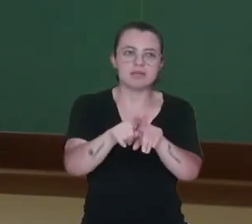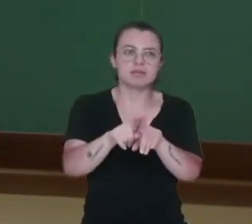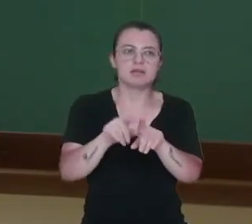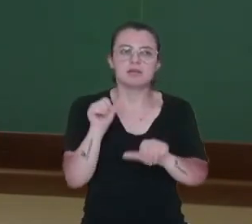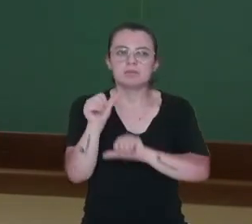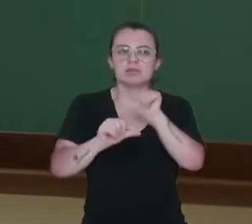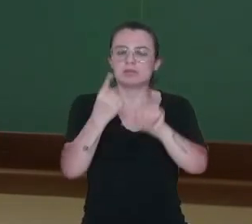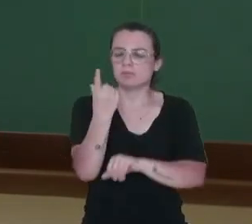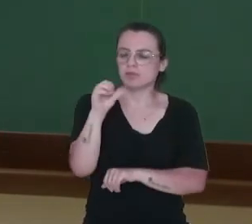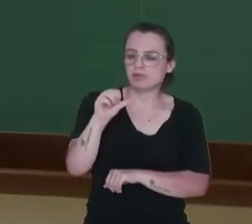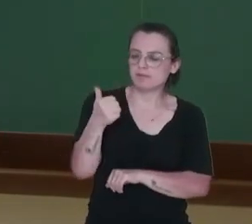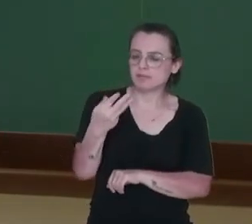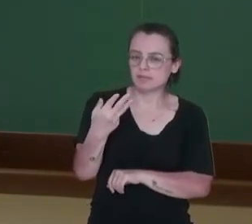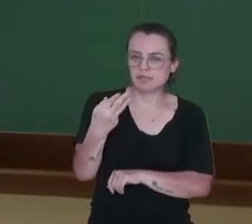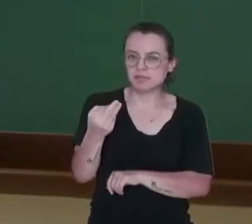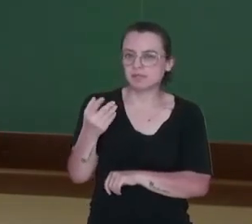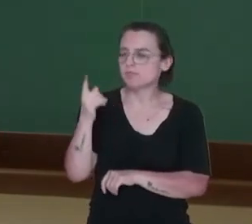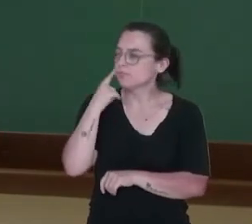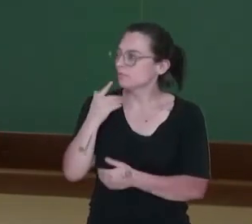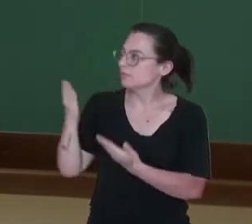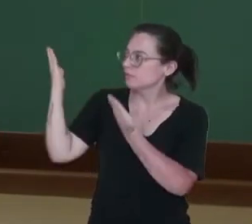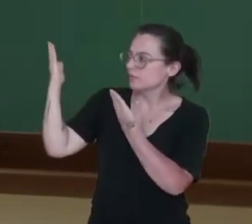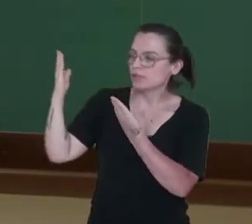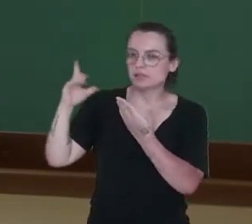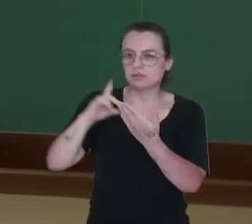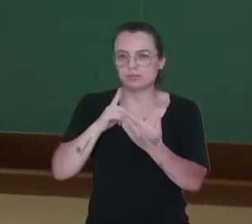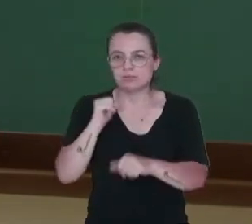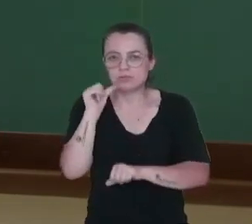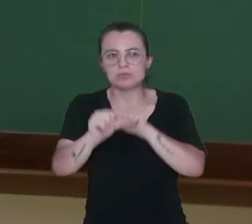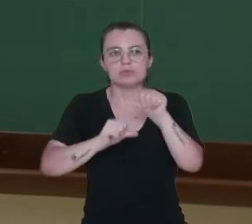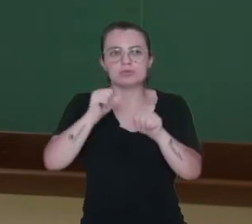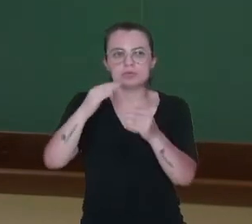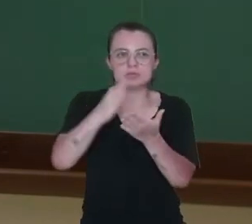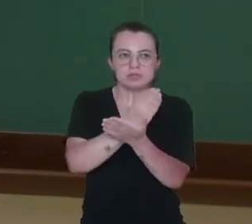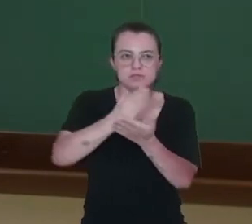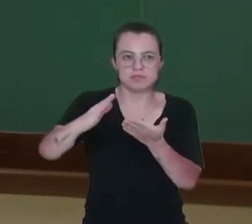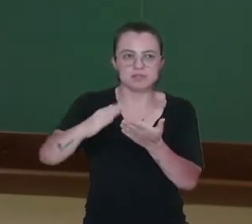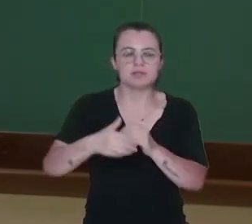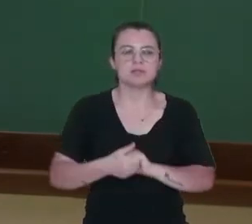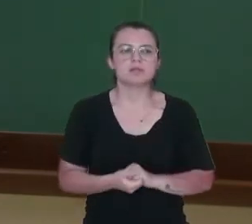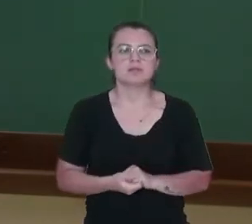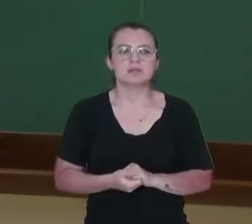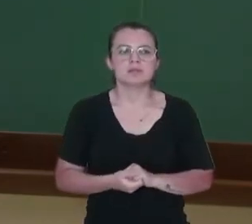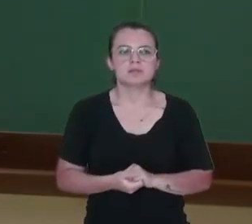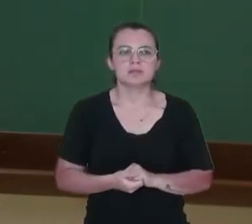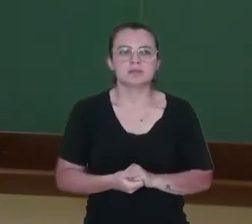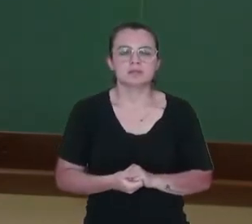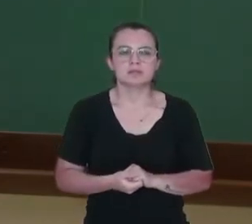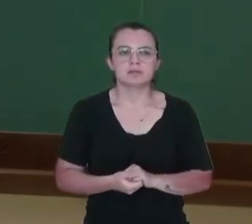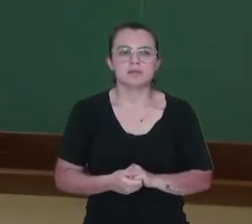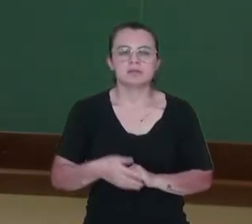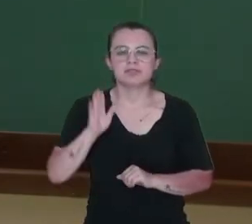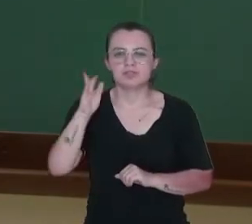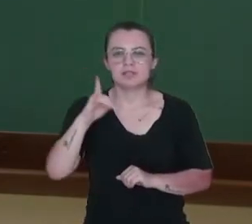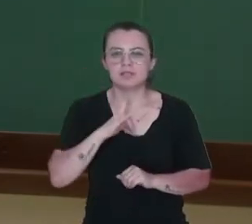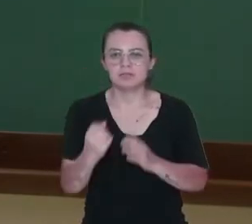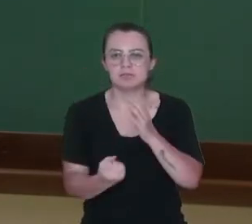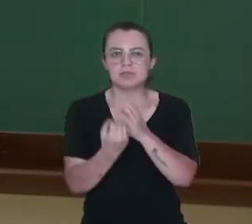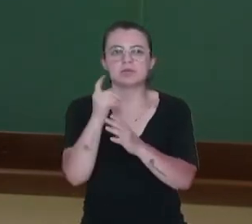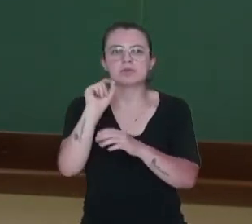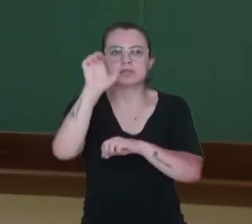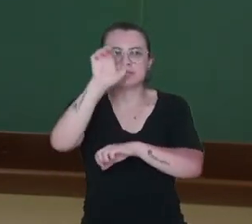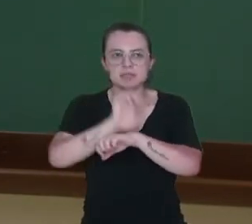Em 1913 nós vamos ter a criação ali de algumas regiões já com estados, com a expansão do